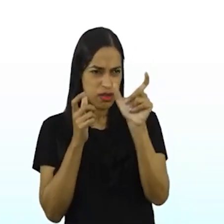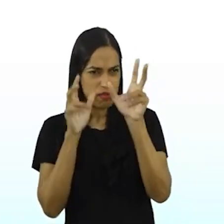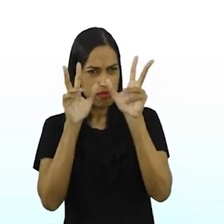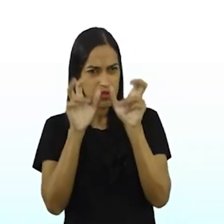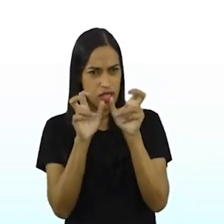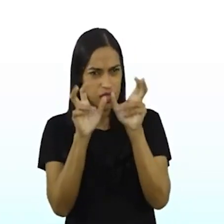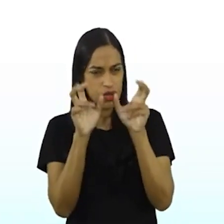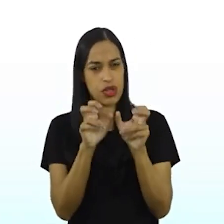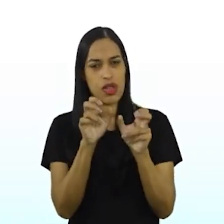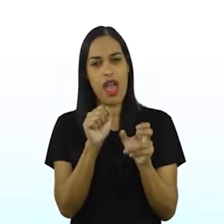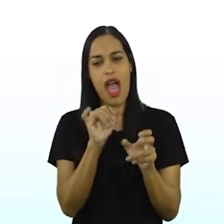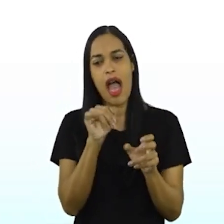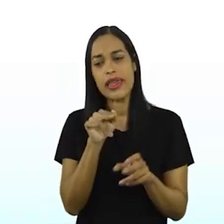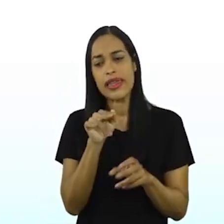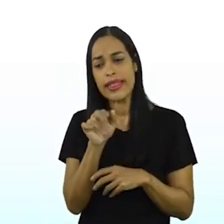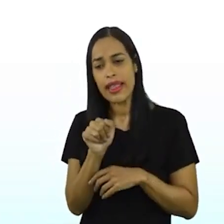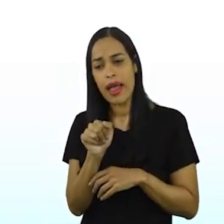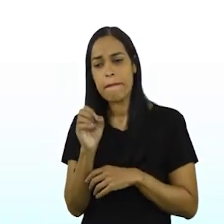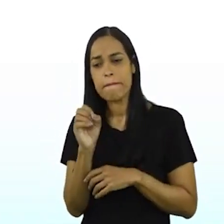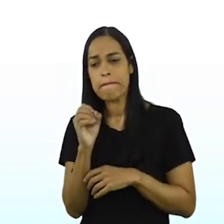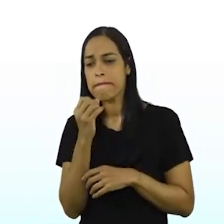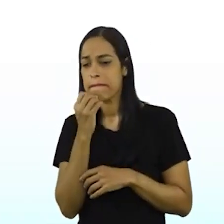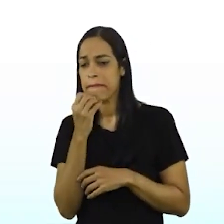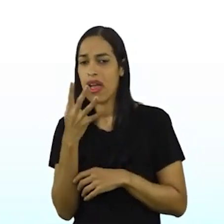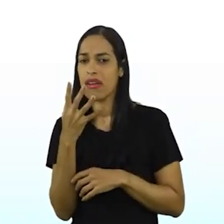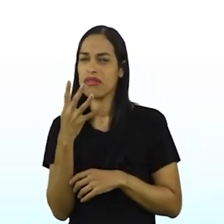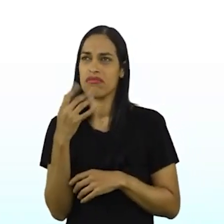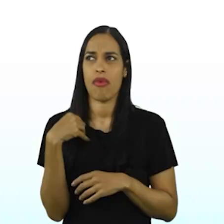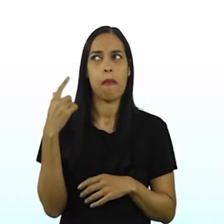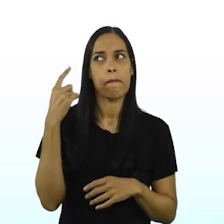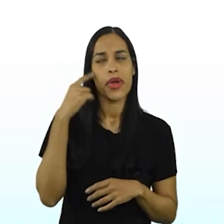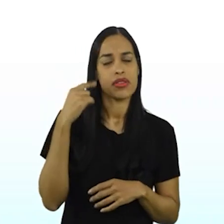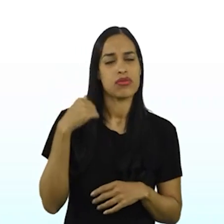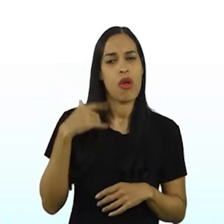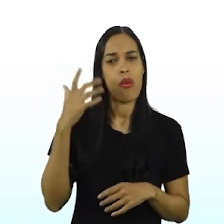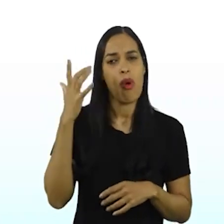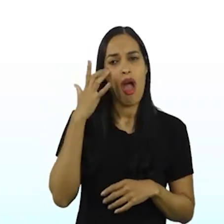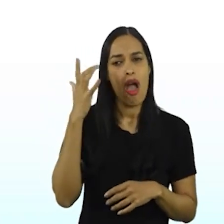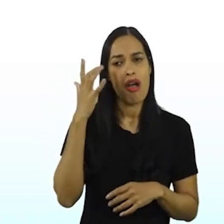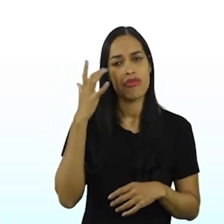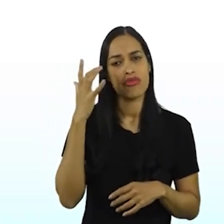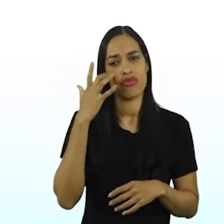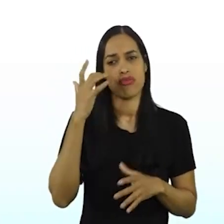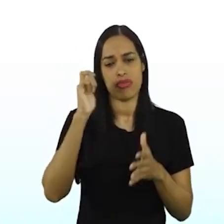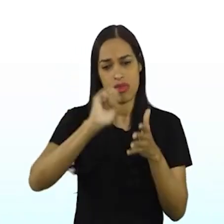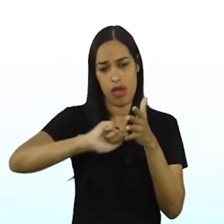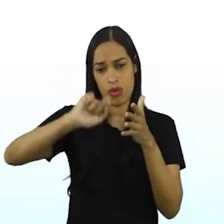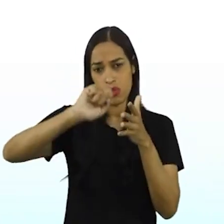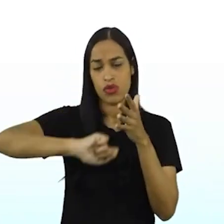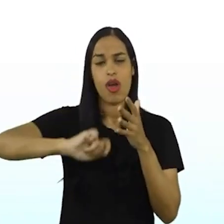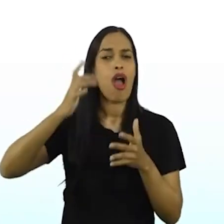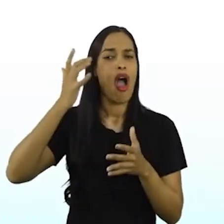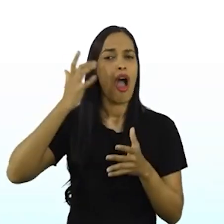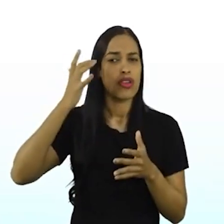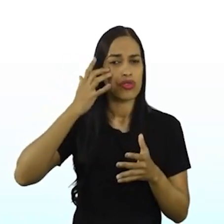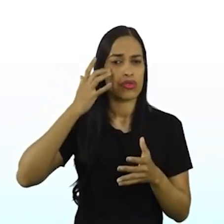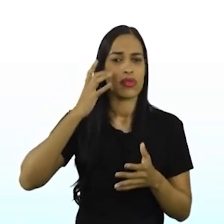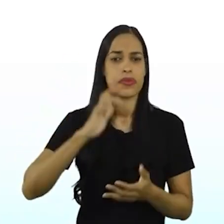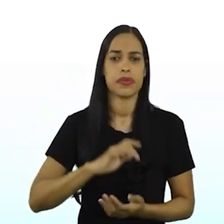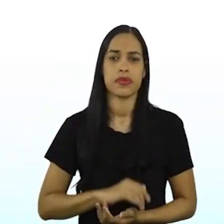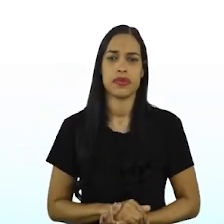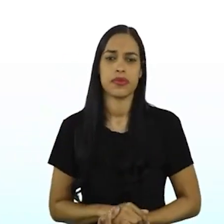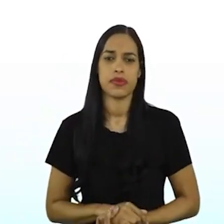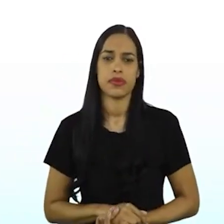Pelo título, você já percebe. Quando ele diz ainda bem é o que ele pensa, o que ele acha. É o que o autor acha. Ainda